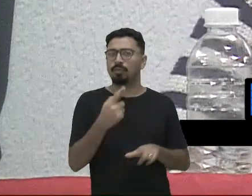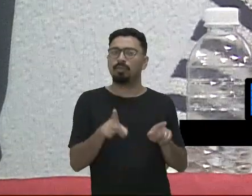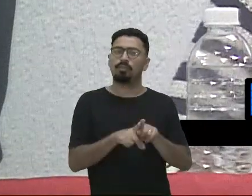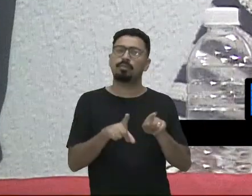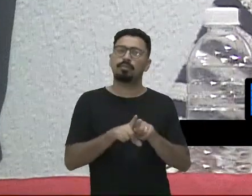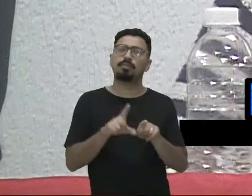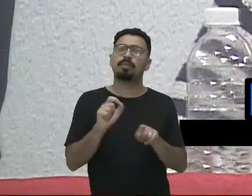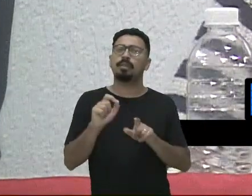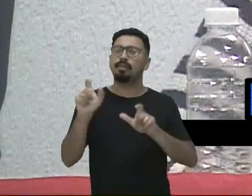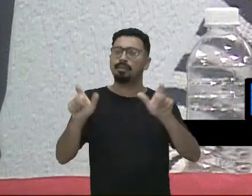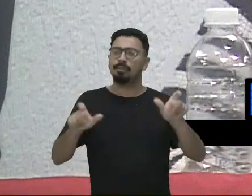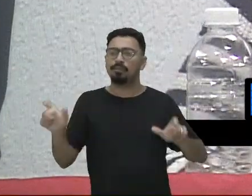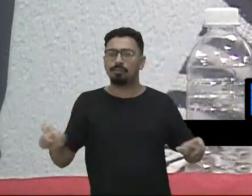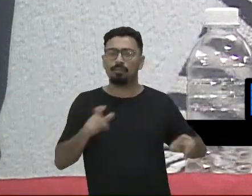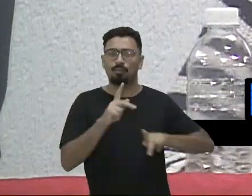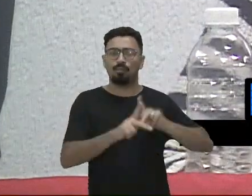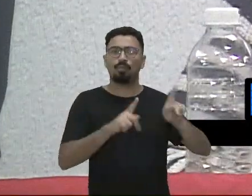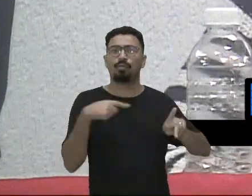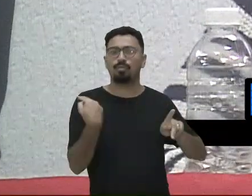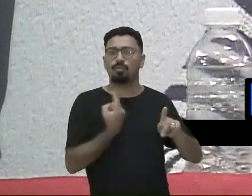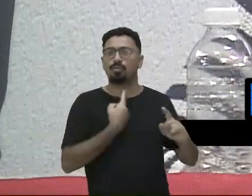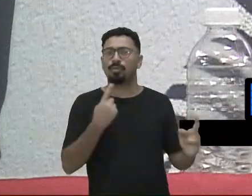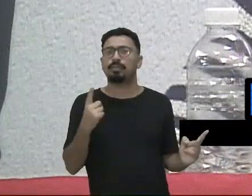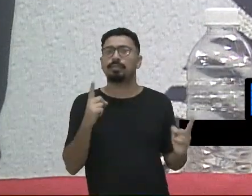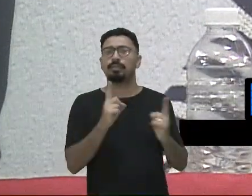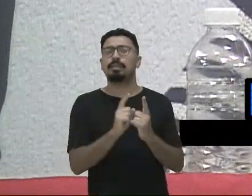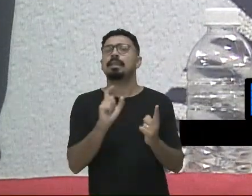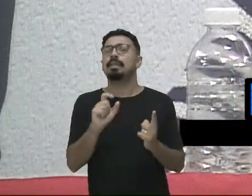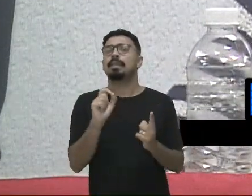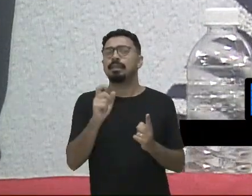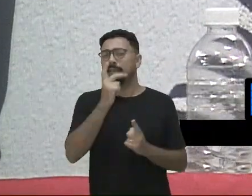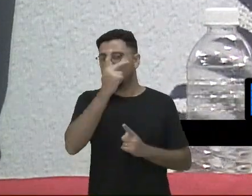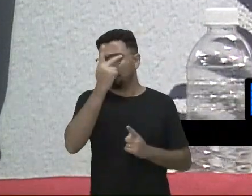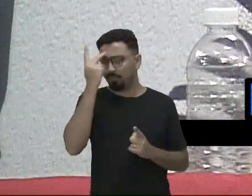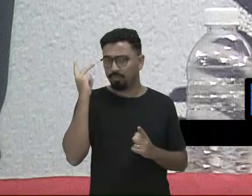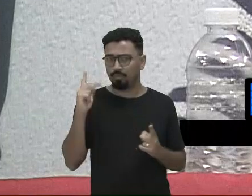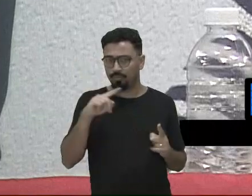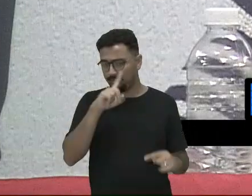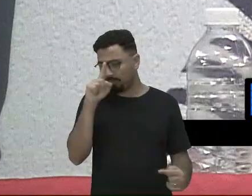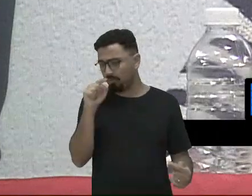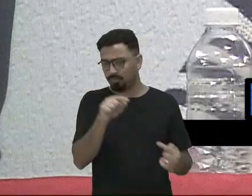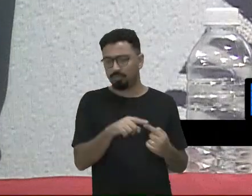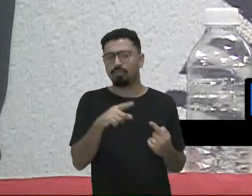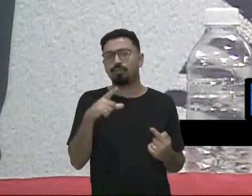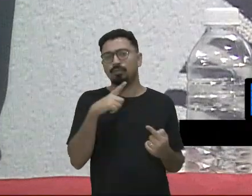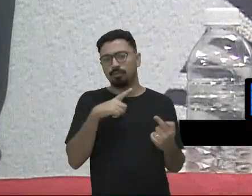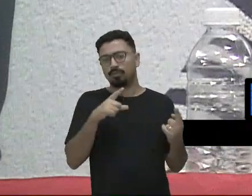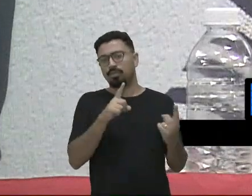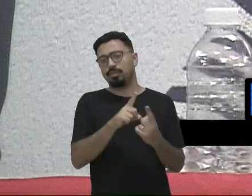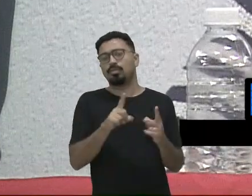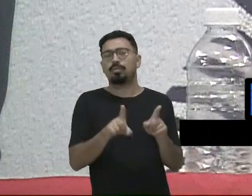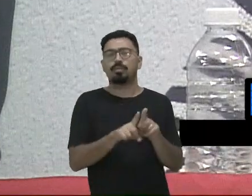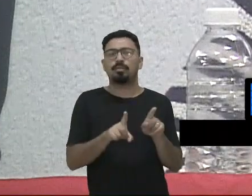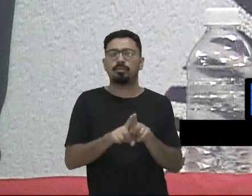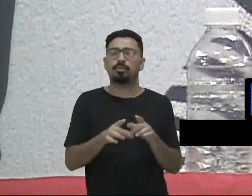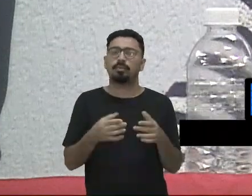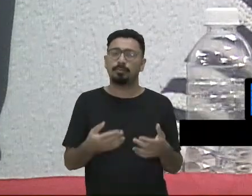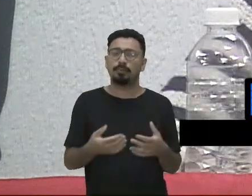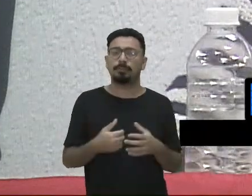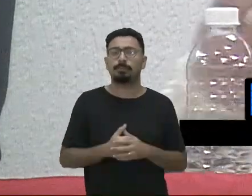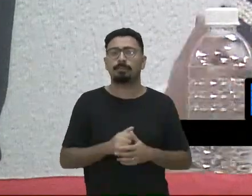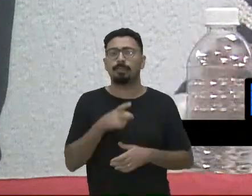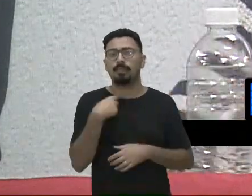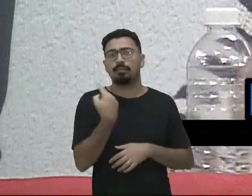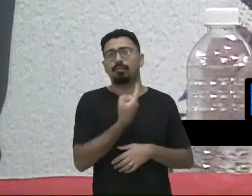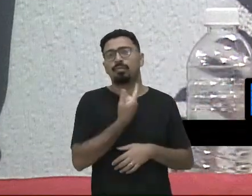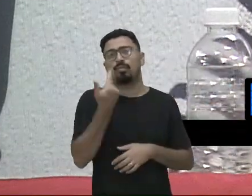quem são a população que a gente atende, quem é o nosso público, né, o nosso público de atendimento, e para que a